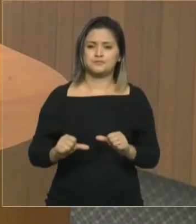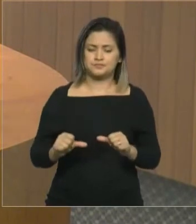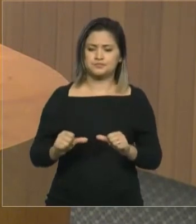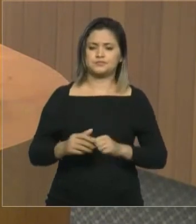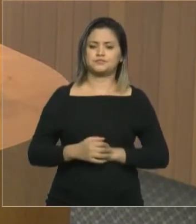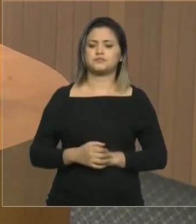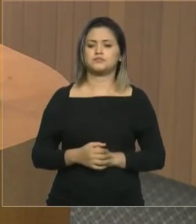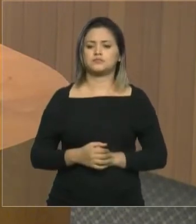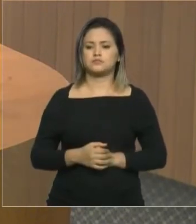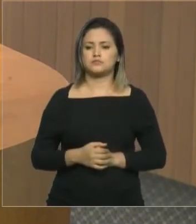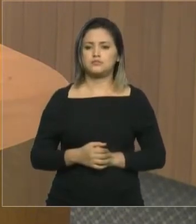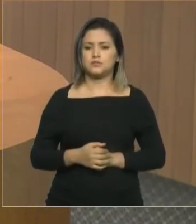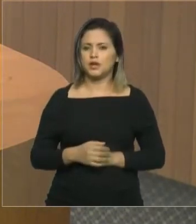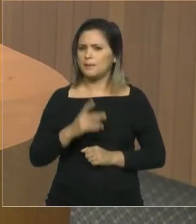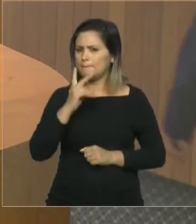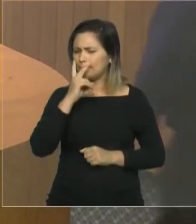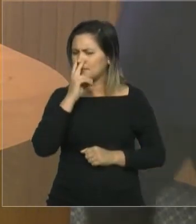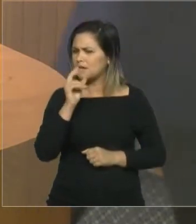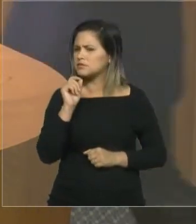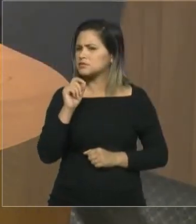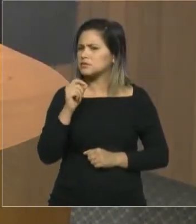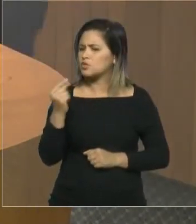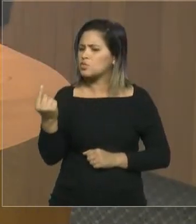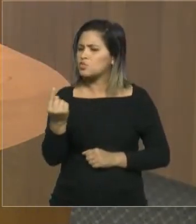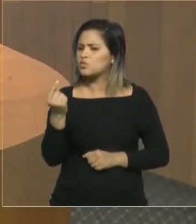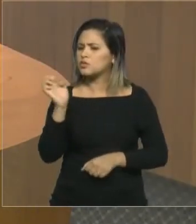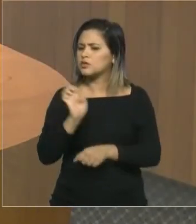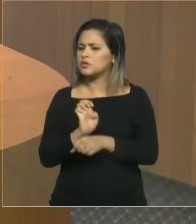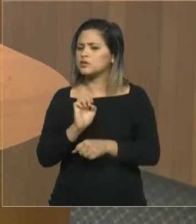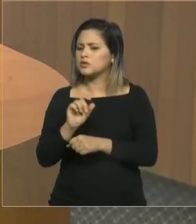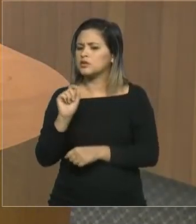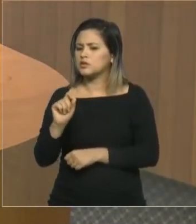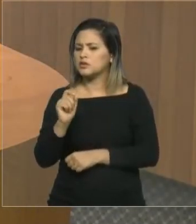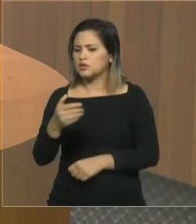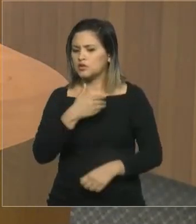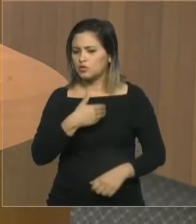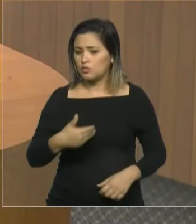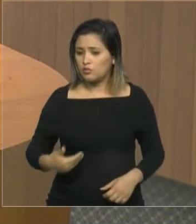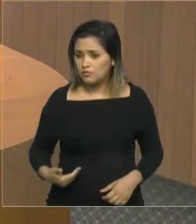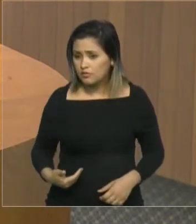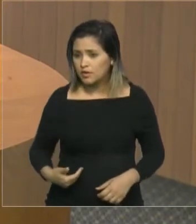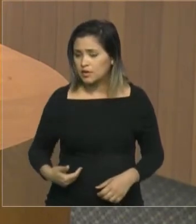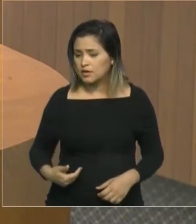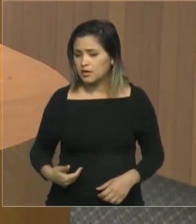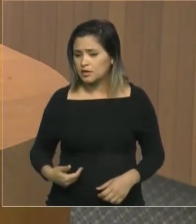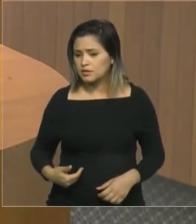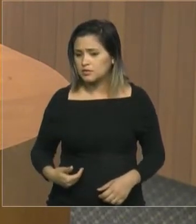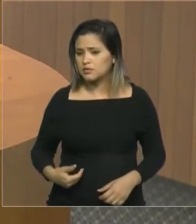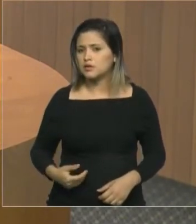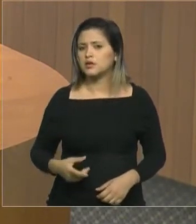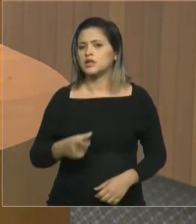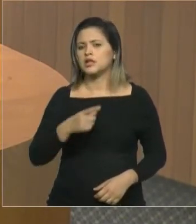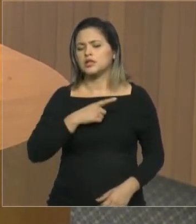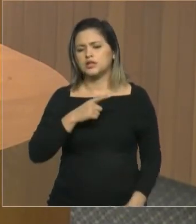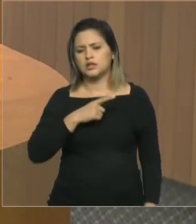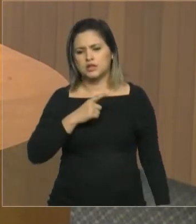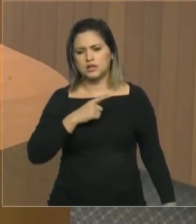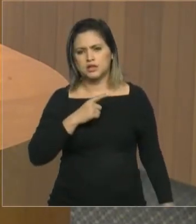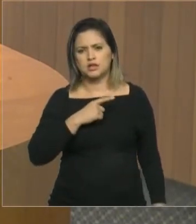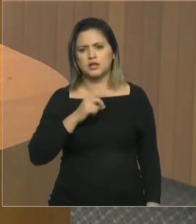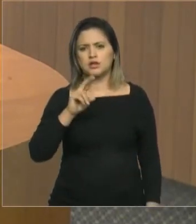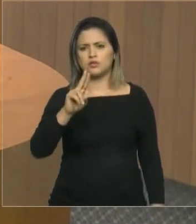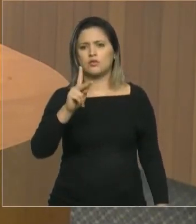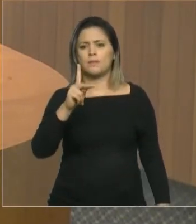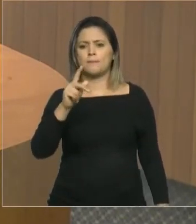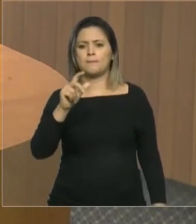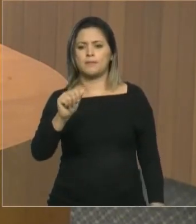governo, enquanto Estado, detém uma unidade de pronto atendimento sob responsabilidade do governo